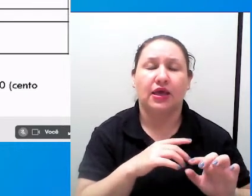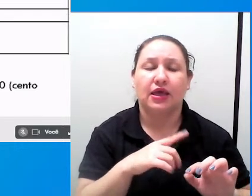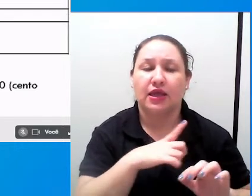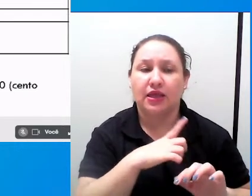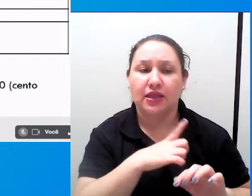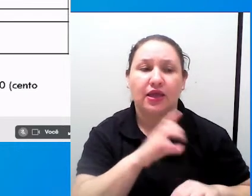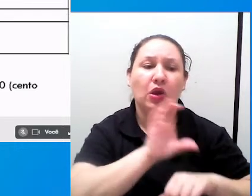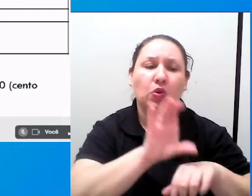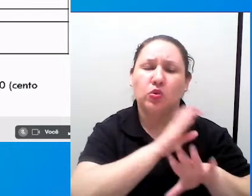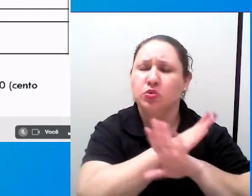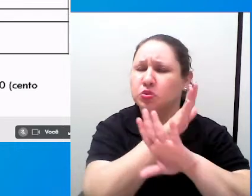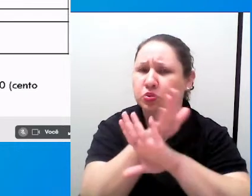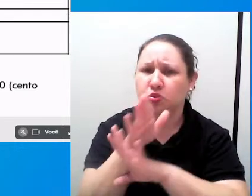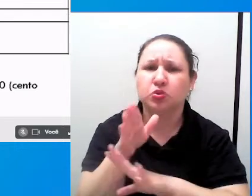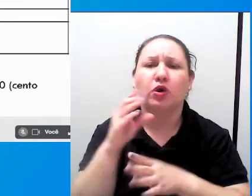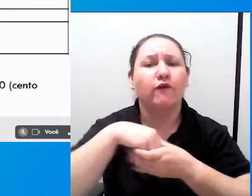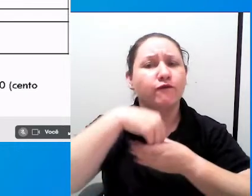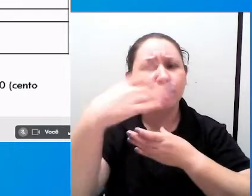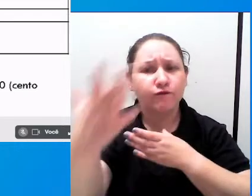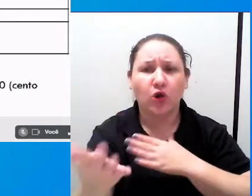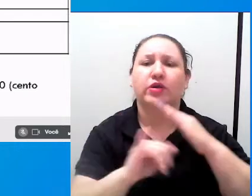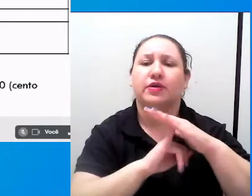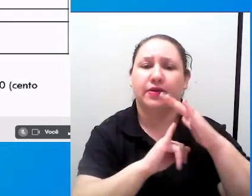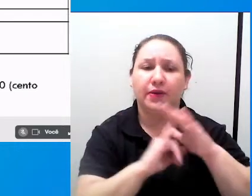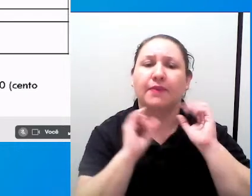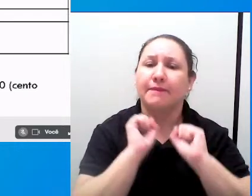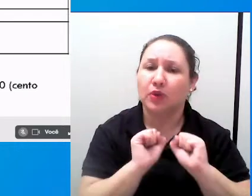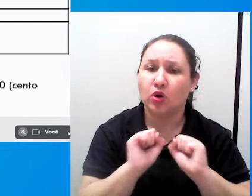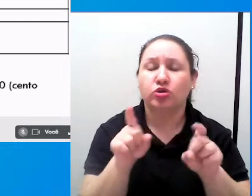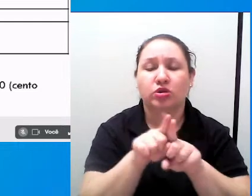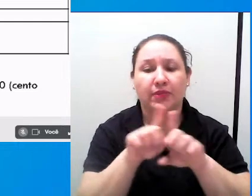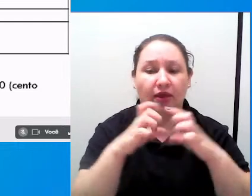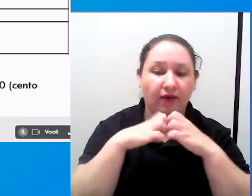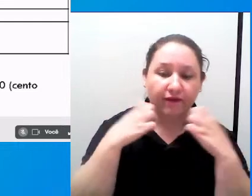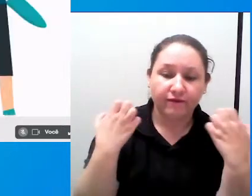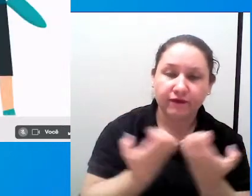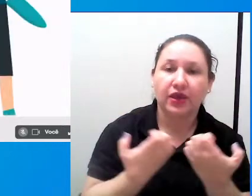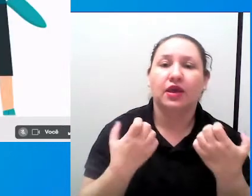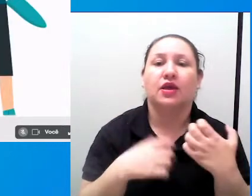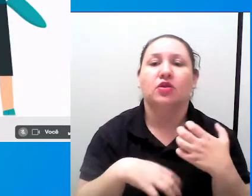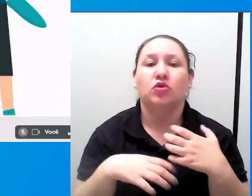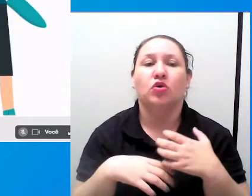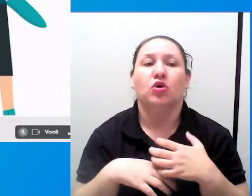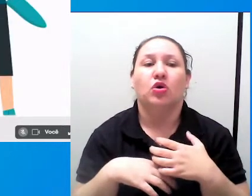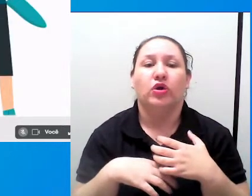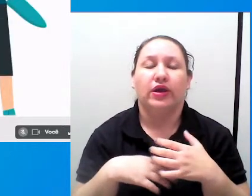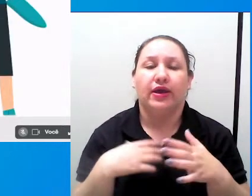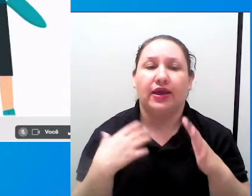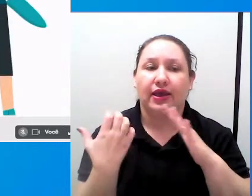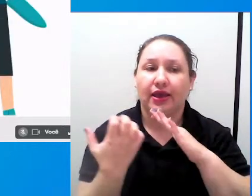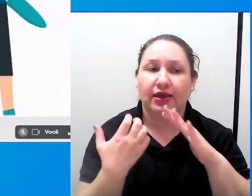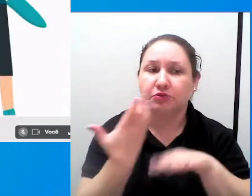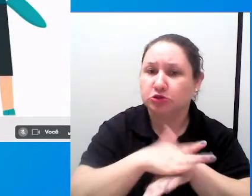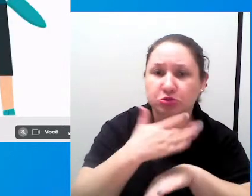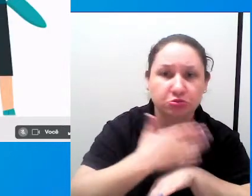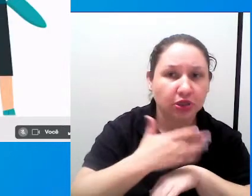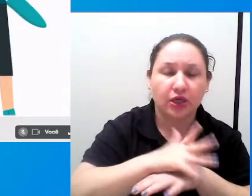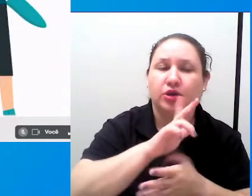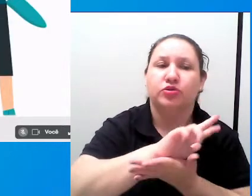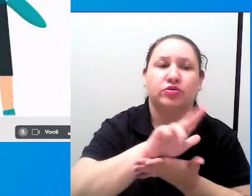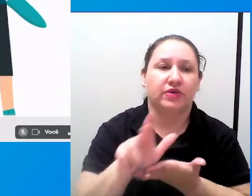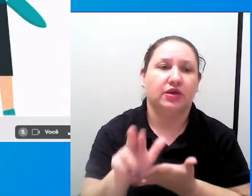horas. A gente preferiu fixar essas cargas horárias porque é muito difícil medir. Bom, aqui a gente tem